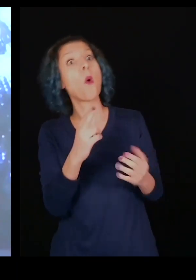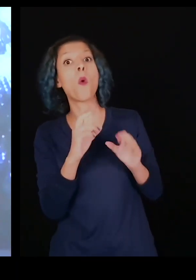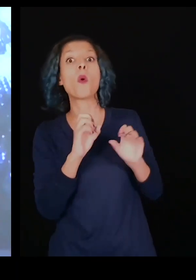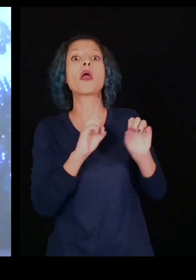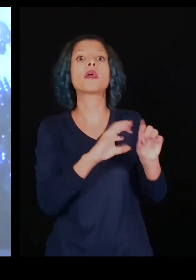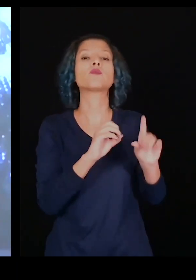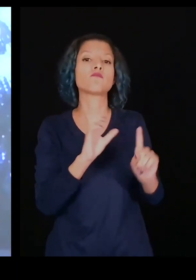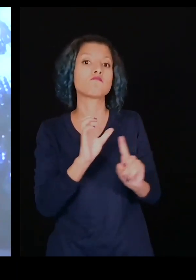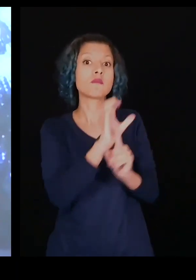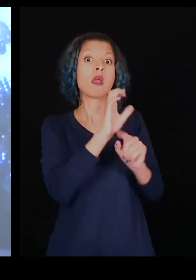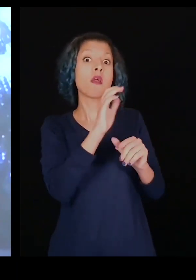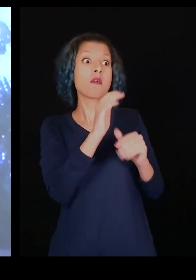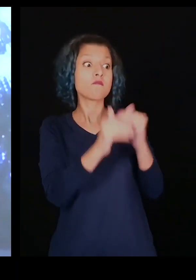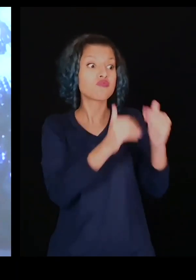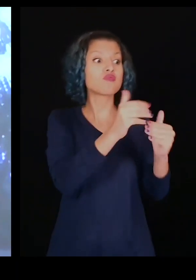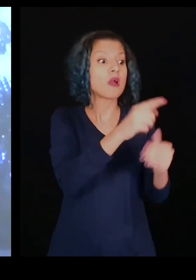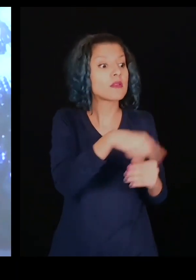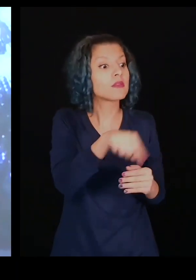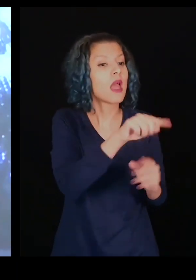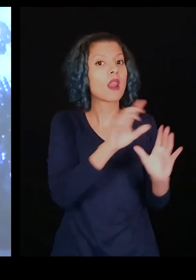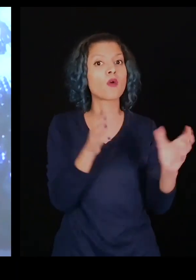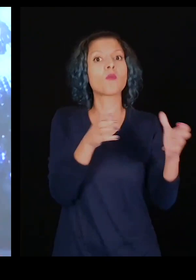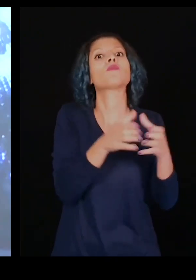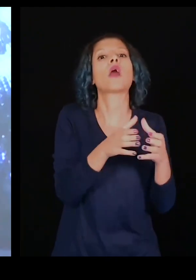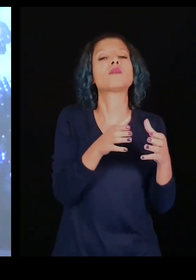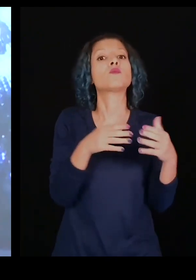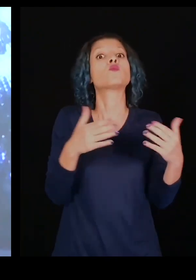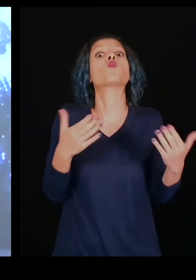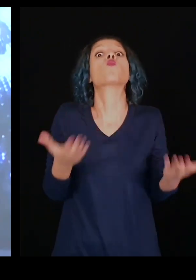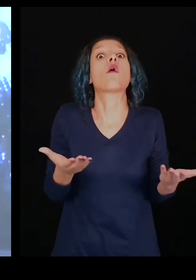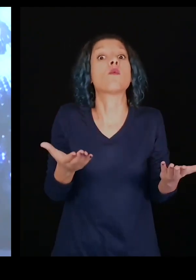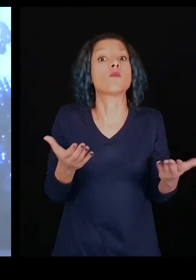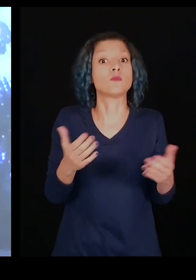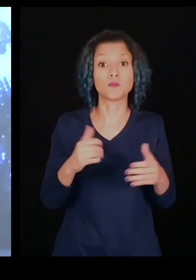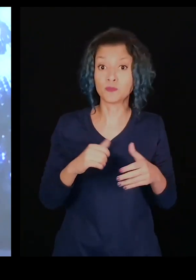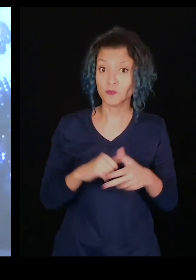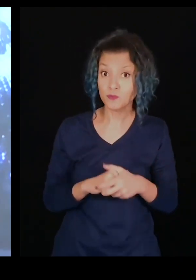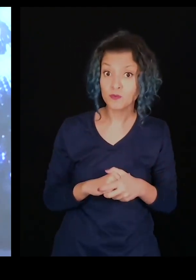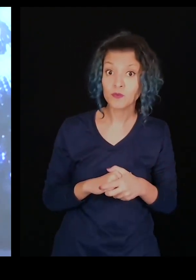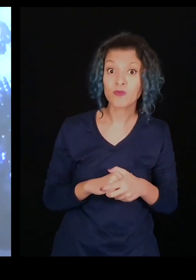comunidade? Eu acho que cada vez mais a ideia de impacto,